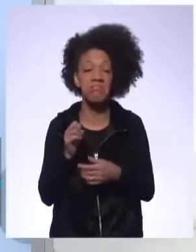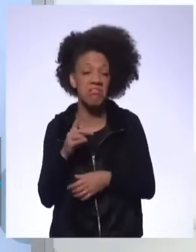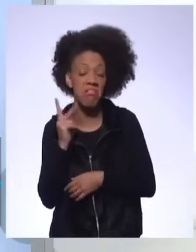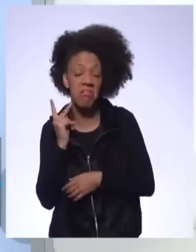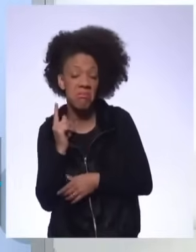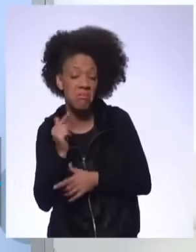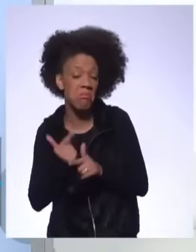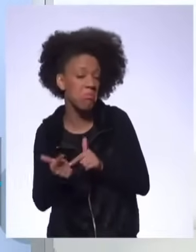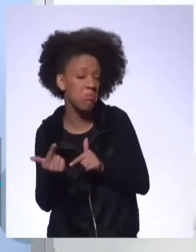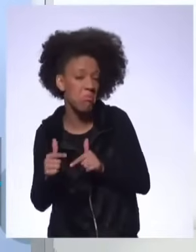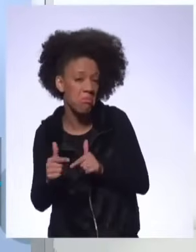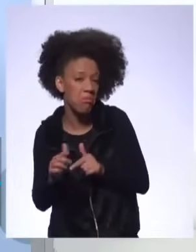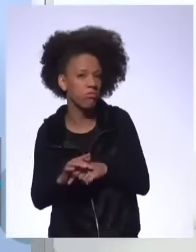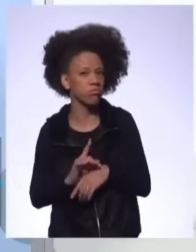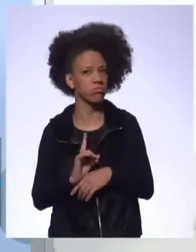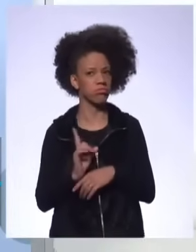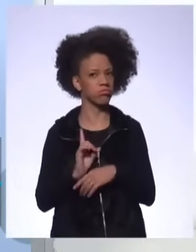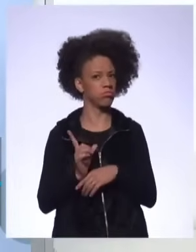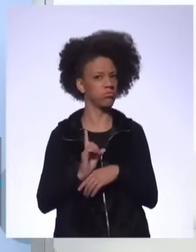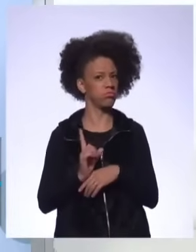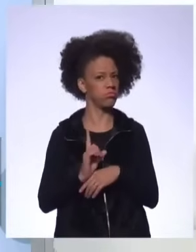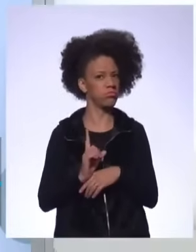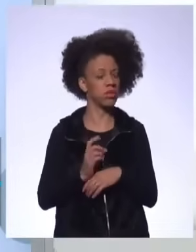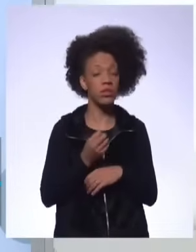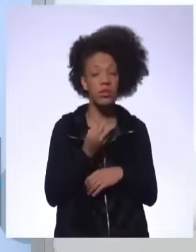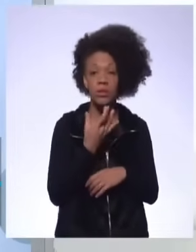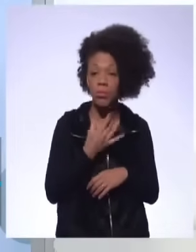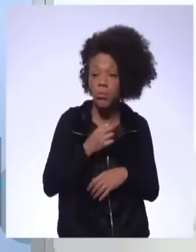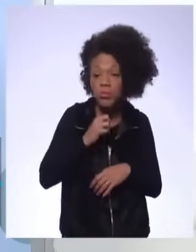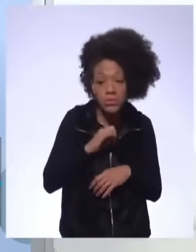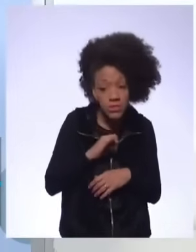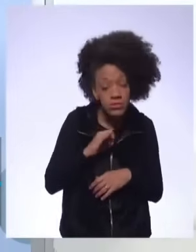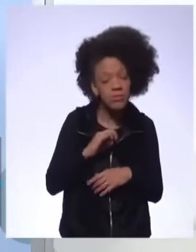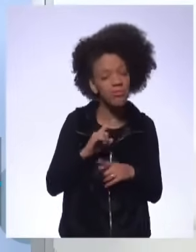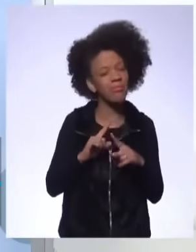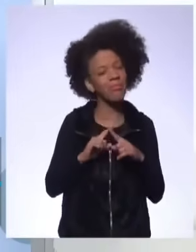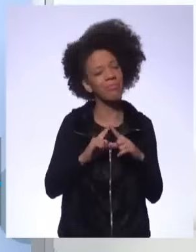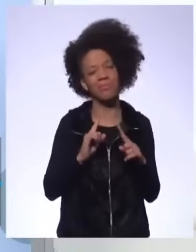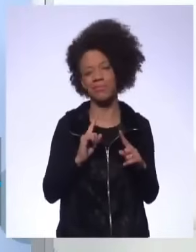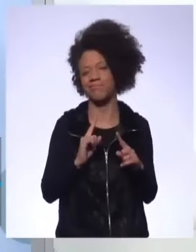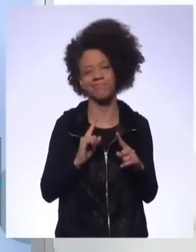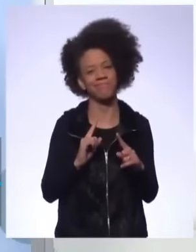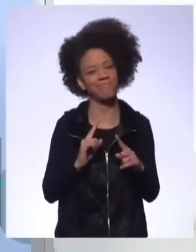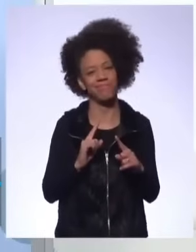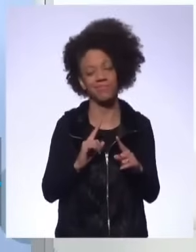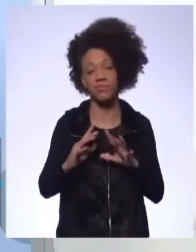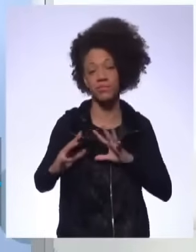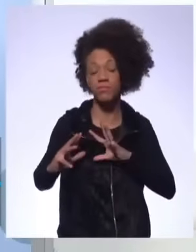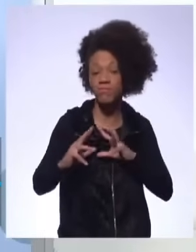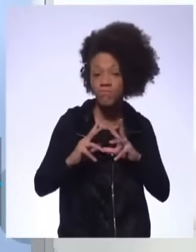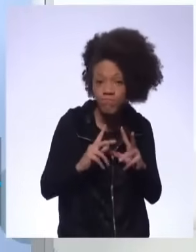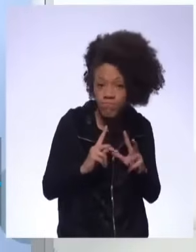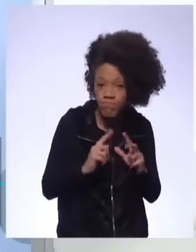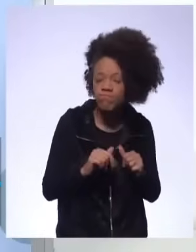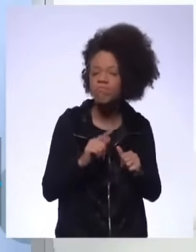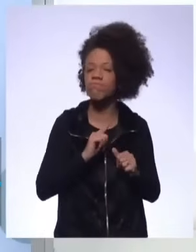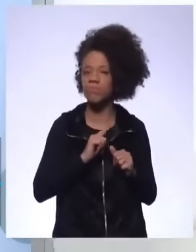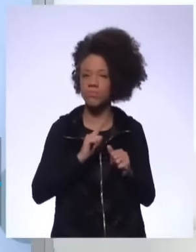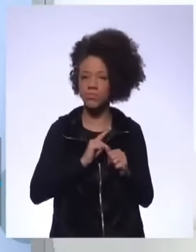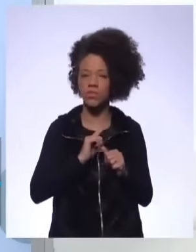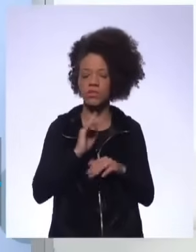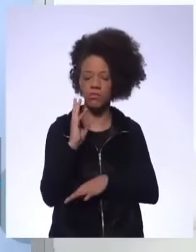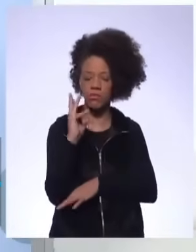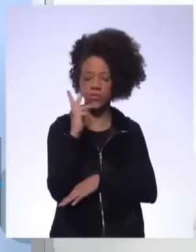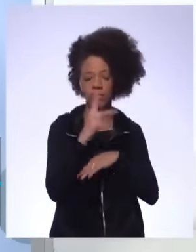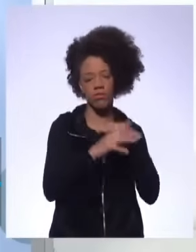não tem problema. Não é bem assim. Que bom se fosse, mas não é. Tudo que a gente tem, gente, tudo é extraído da